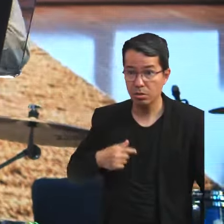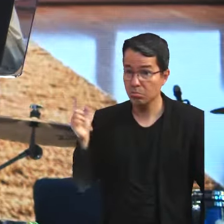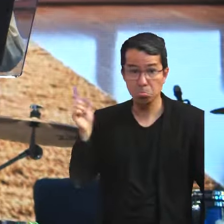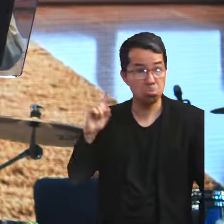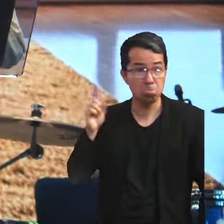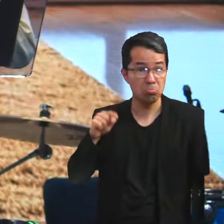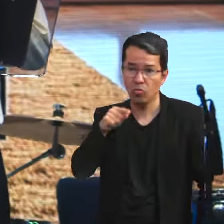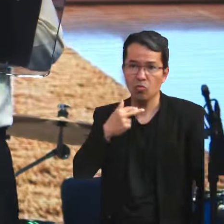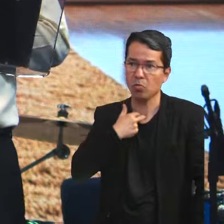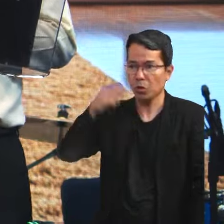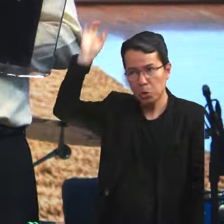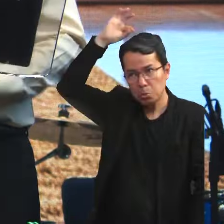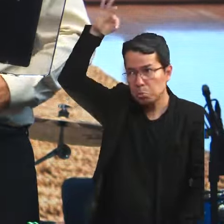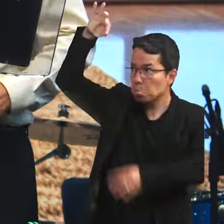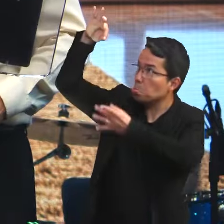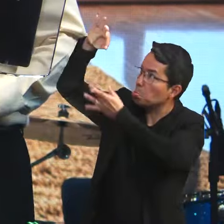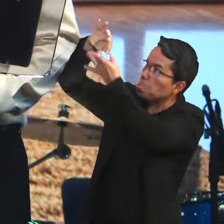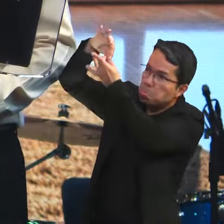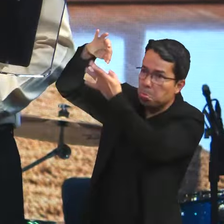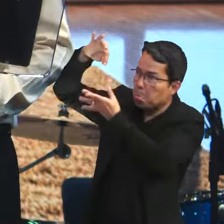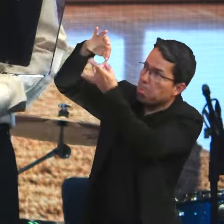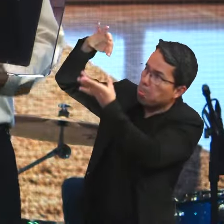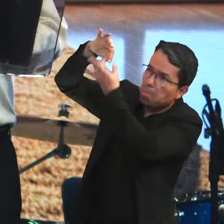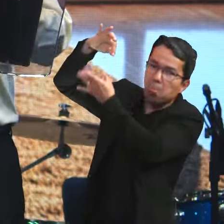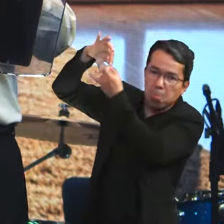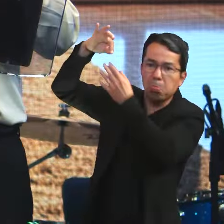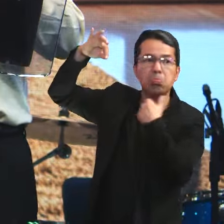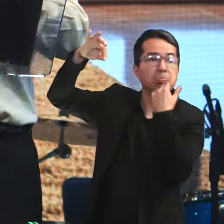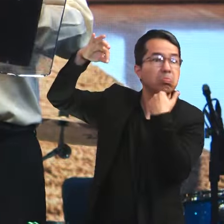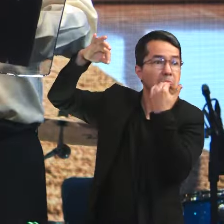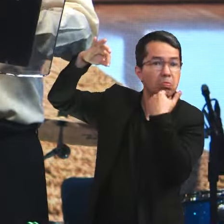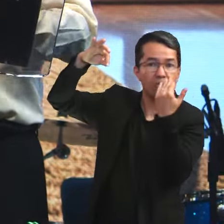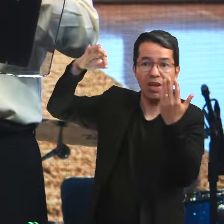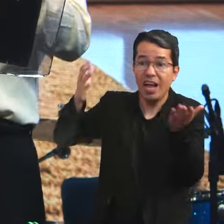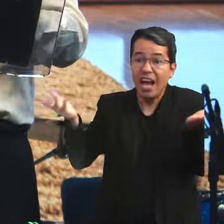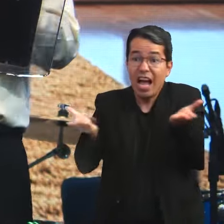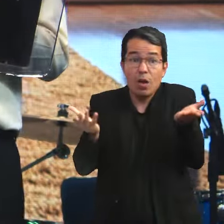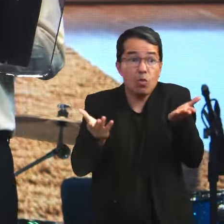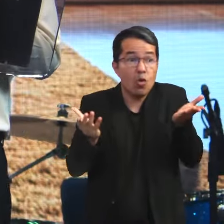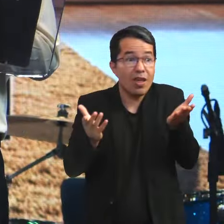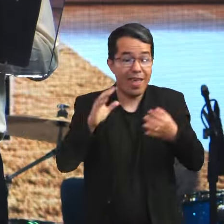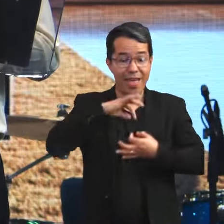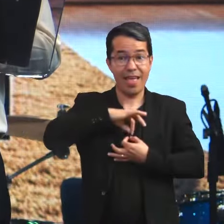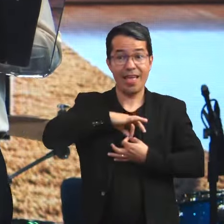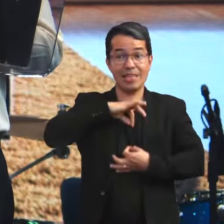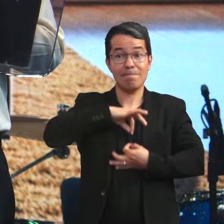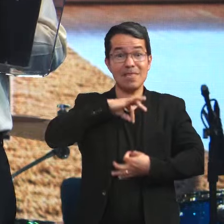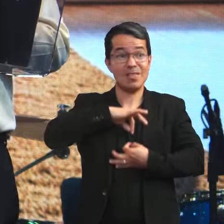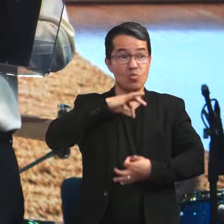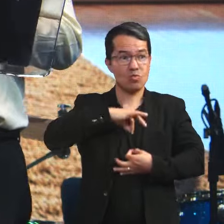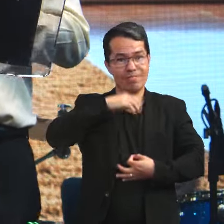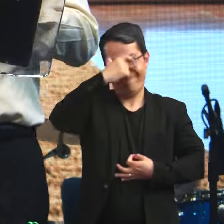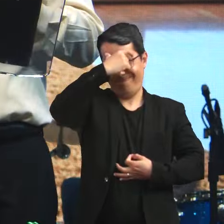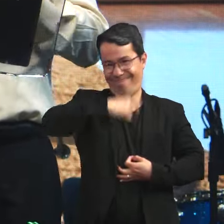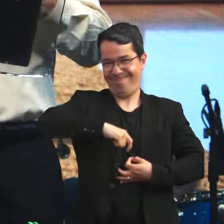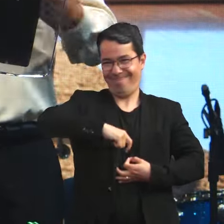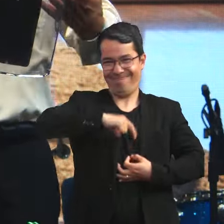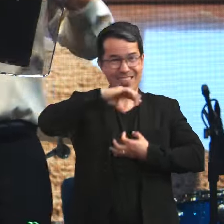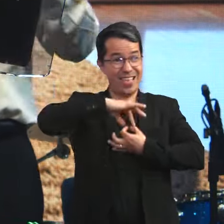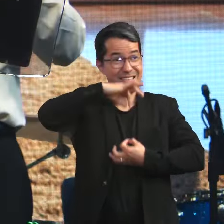po ligado porque o espírito santo ele não ligado está espírito humo ele está falando do